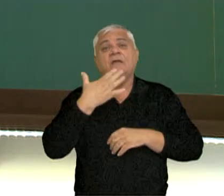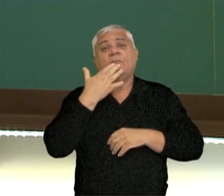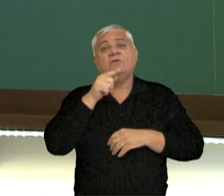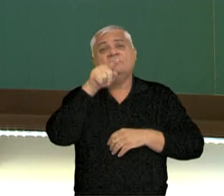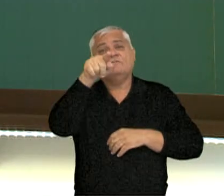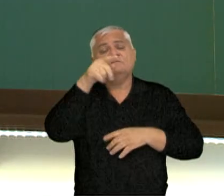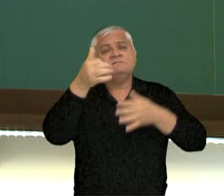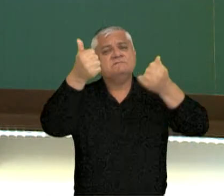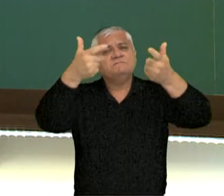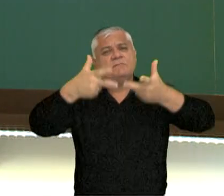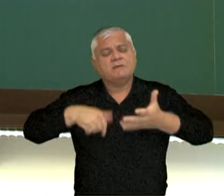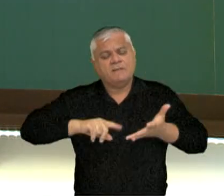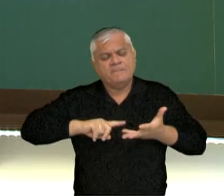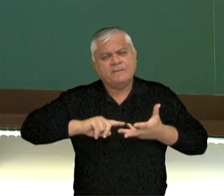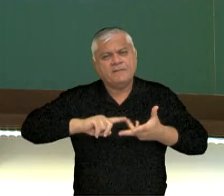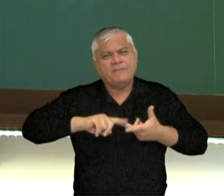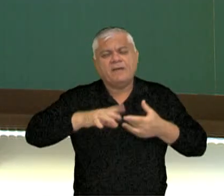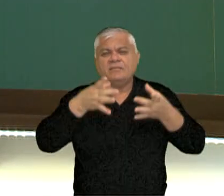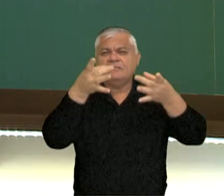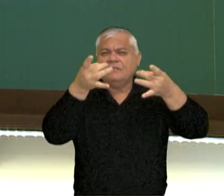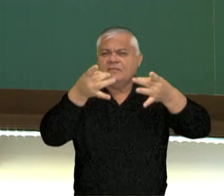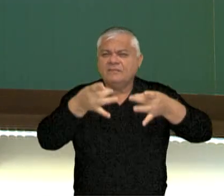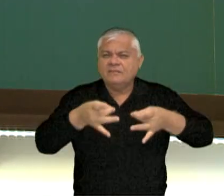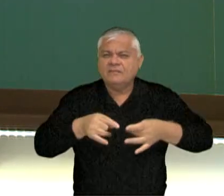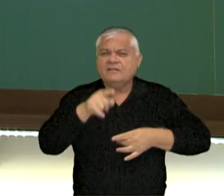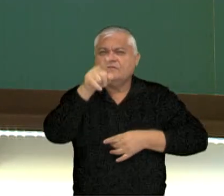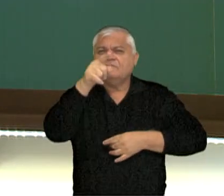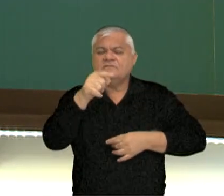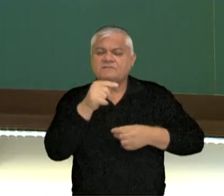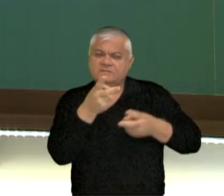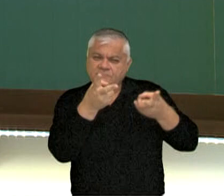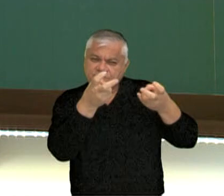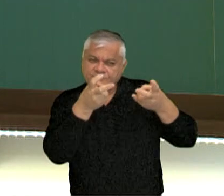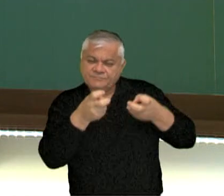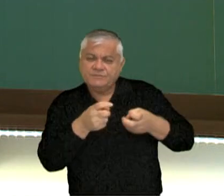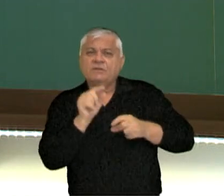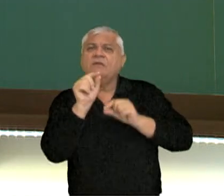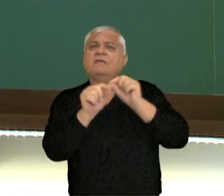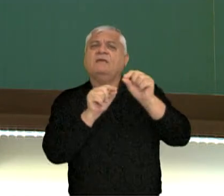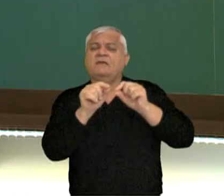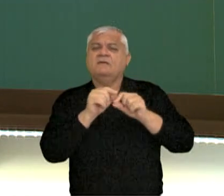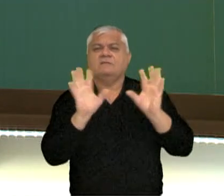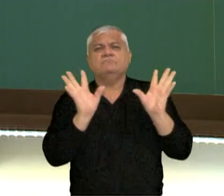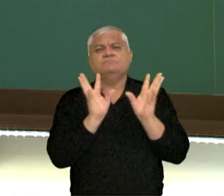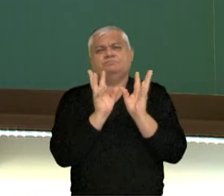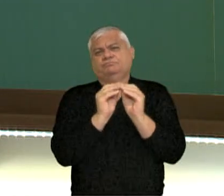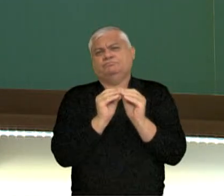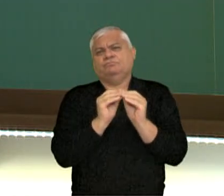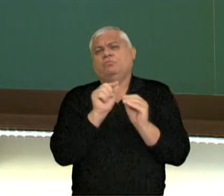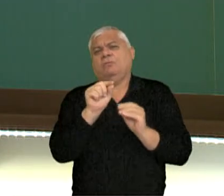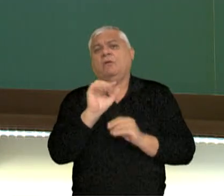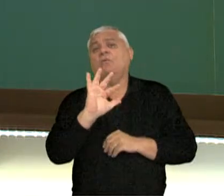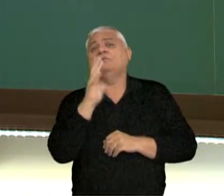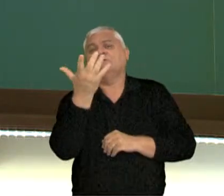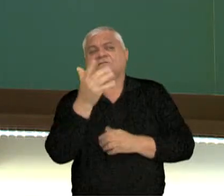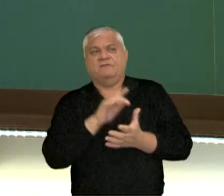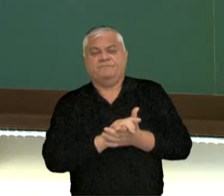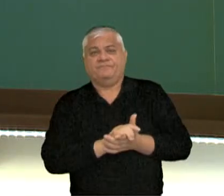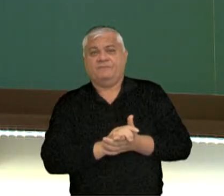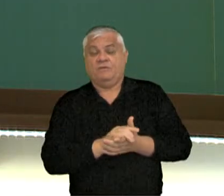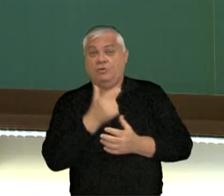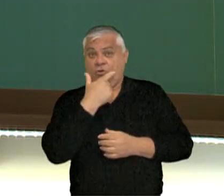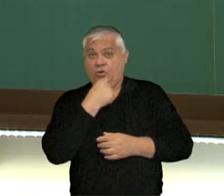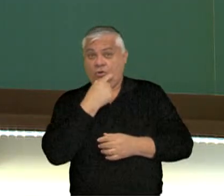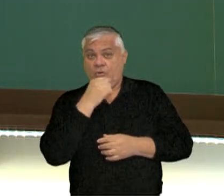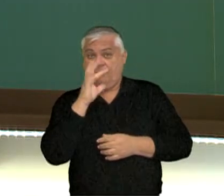você explicar com as suas palavras a cena observada. Então, em síntese, mais ou menos o que aconteceu. Fortunato